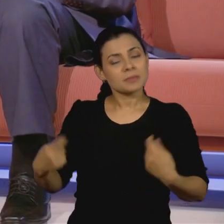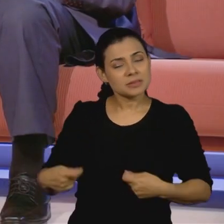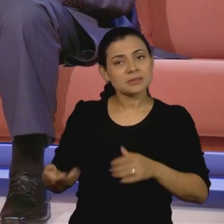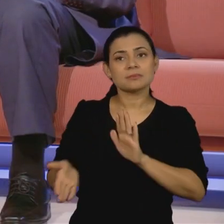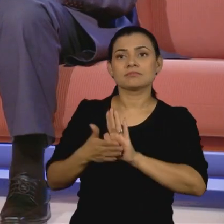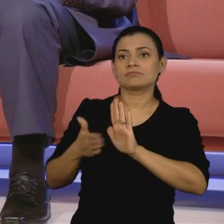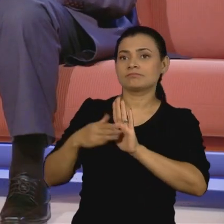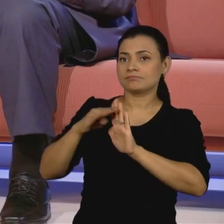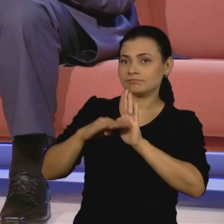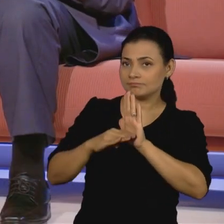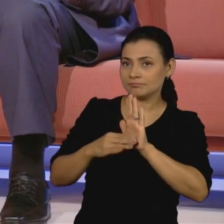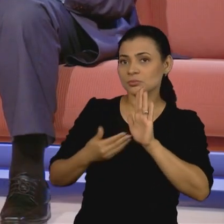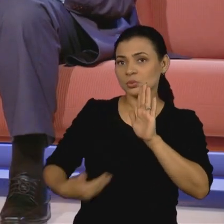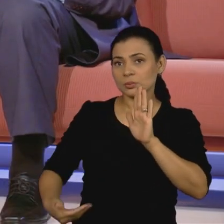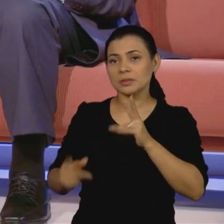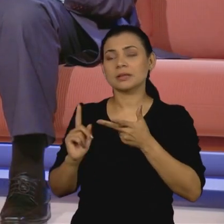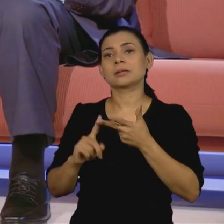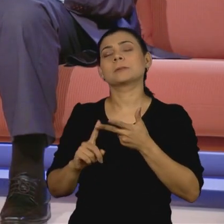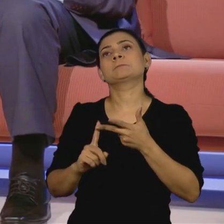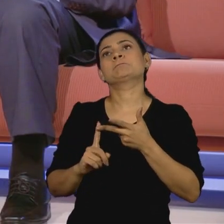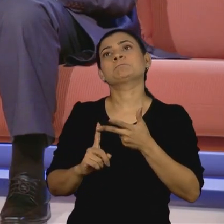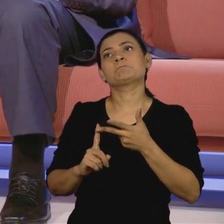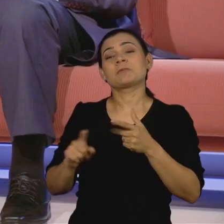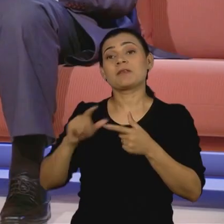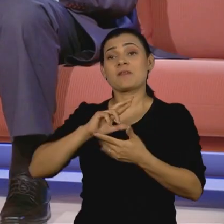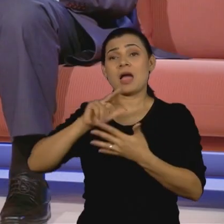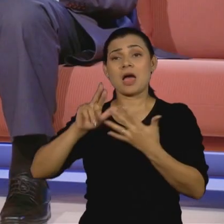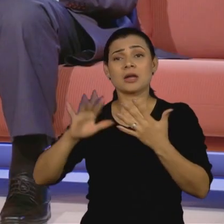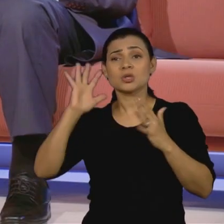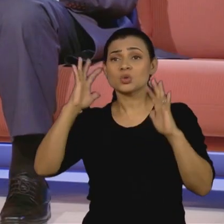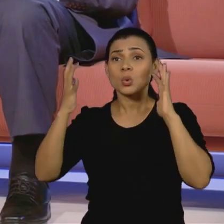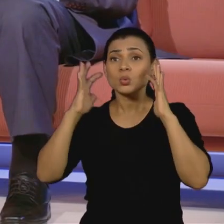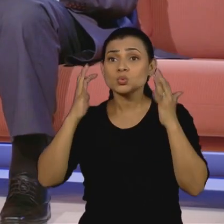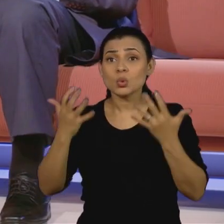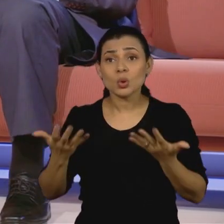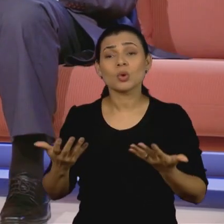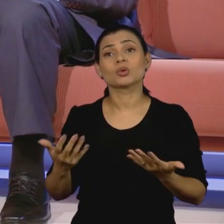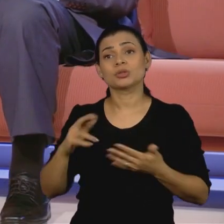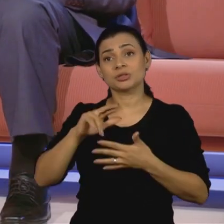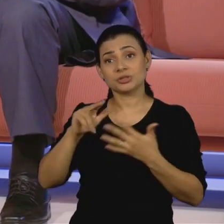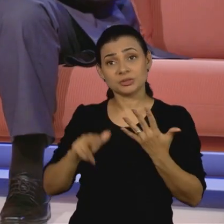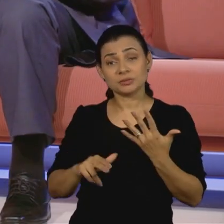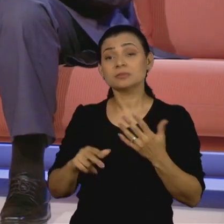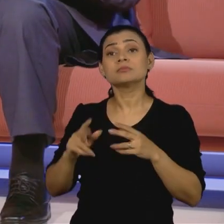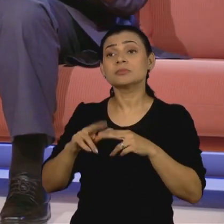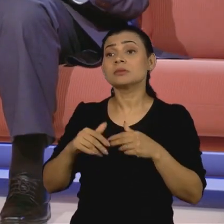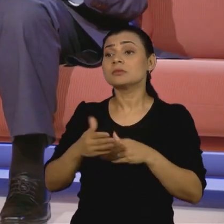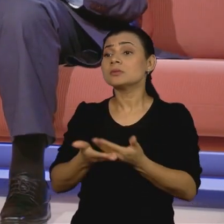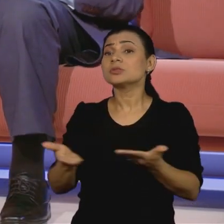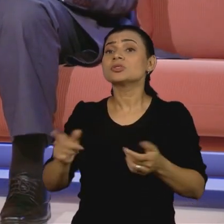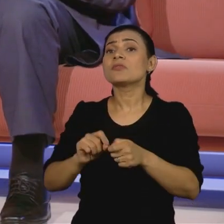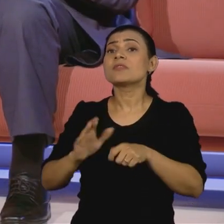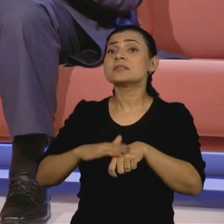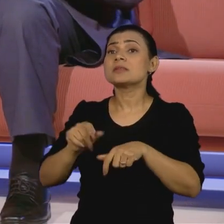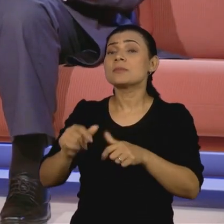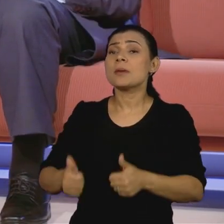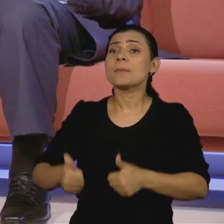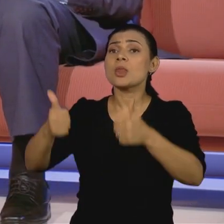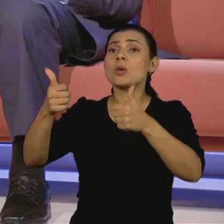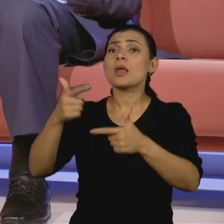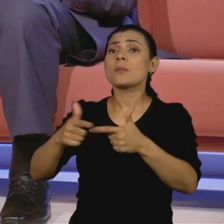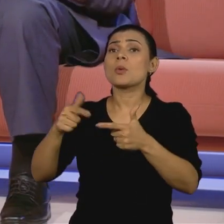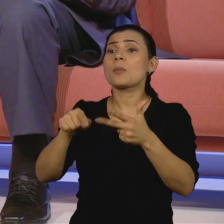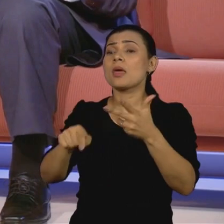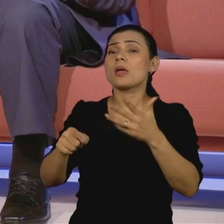política pública, demanda variadas soluções. Então, você fala, o que vocês estão fazendo para melhorar esse problema